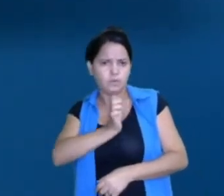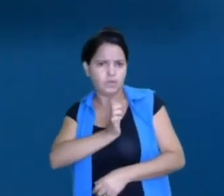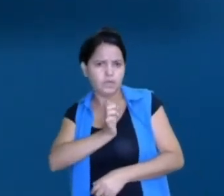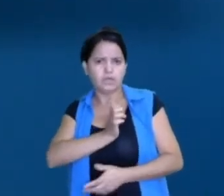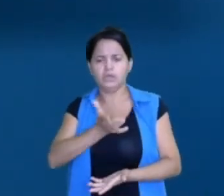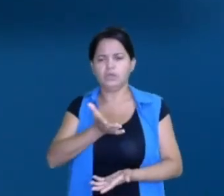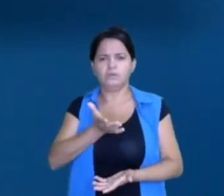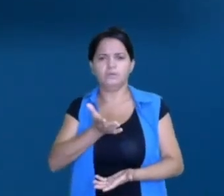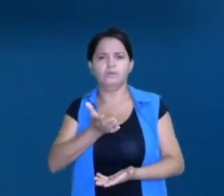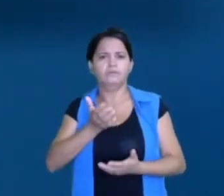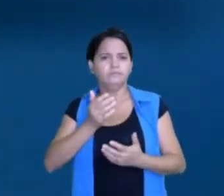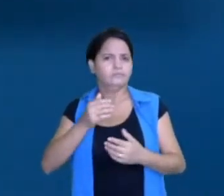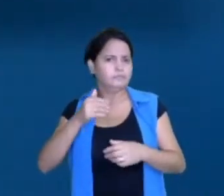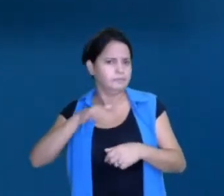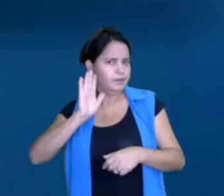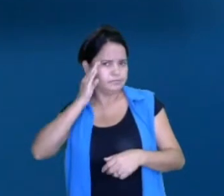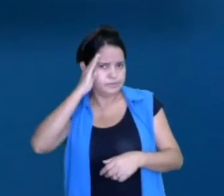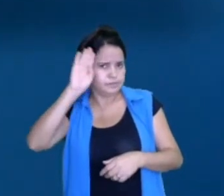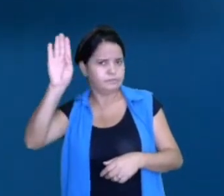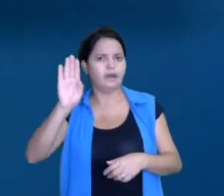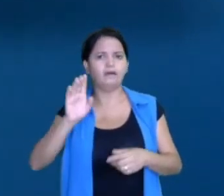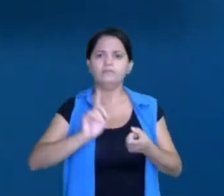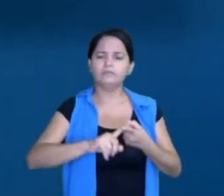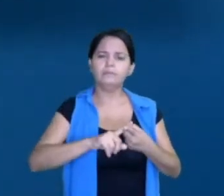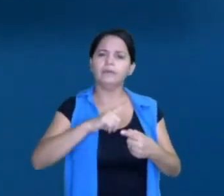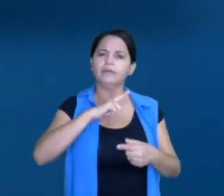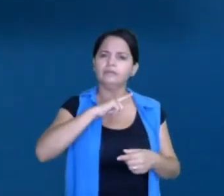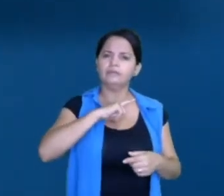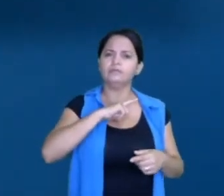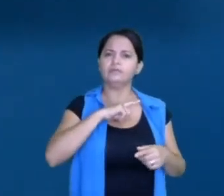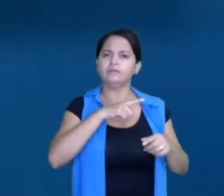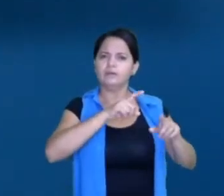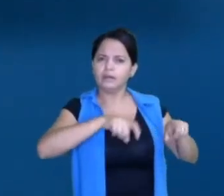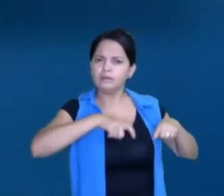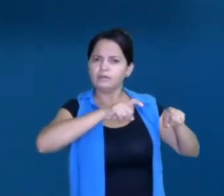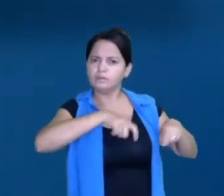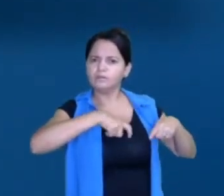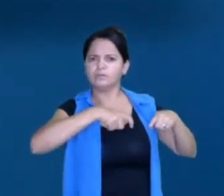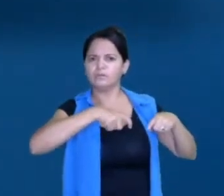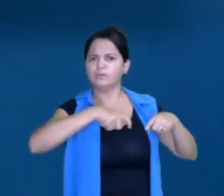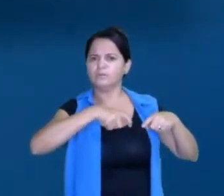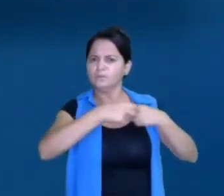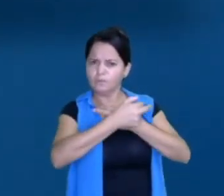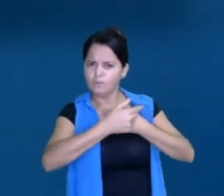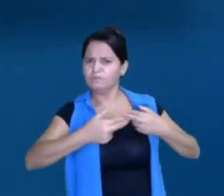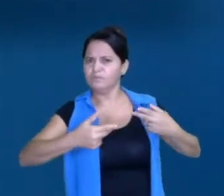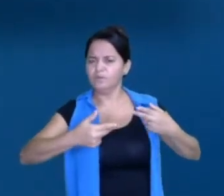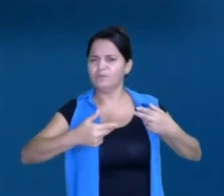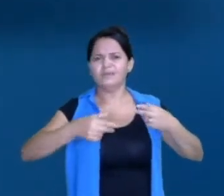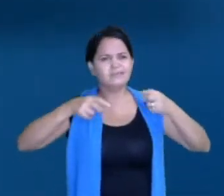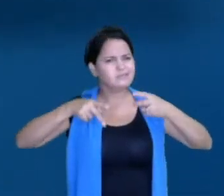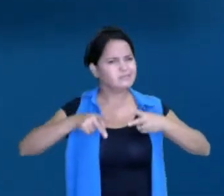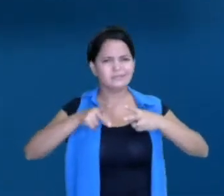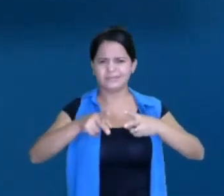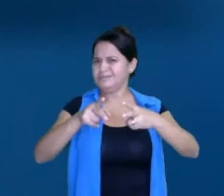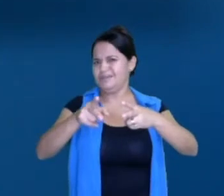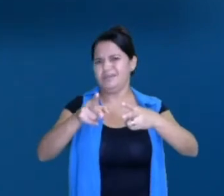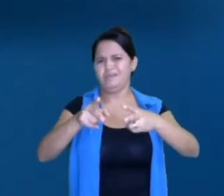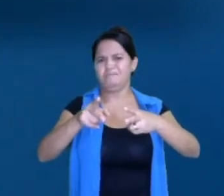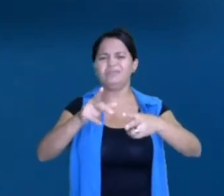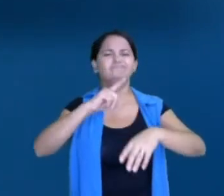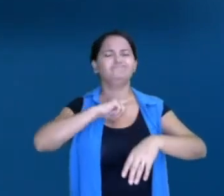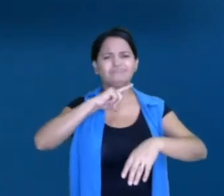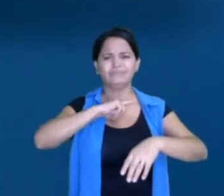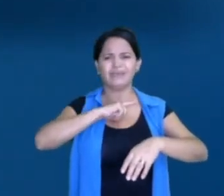camponeses, artesãos, pequenos burgueses, médios e tal. Então, sempre vai existir na história